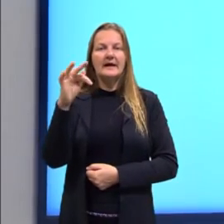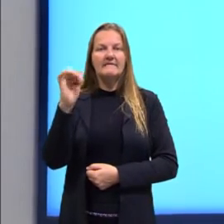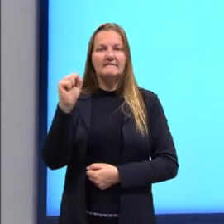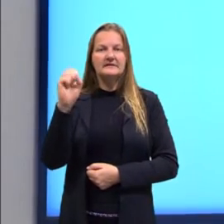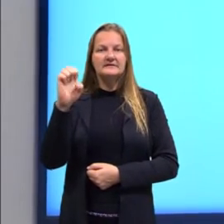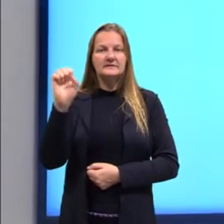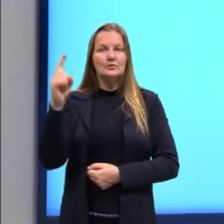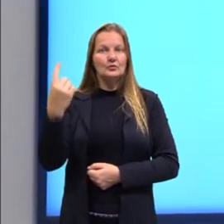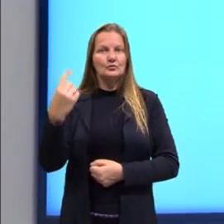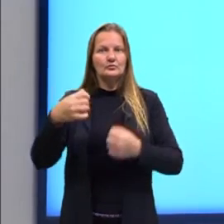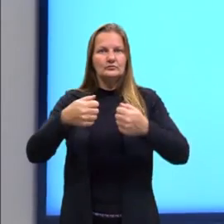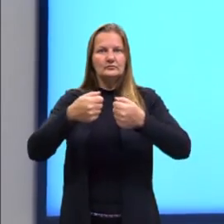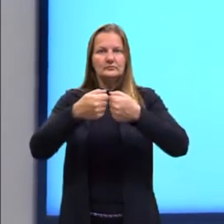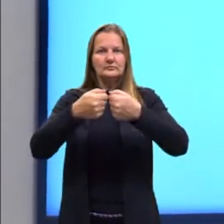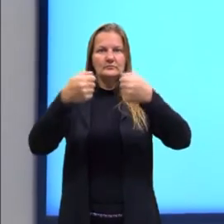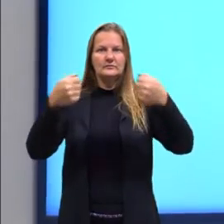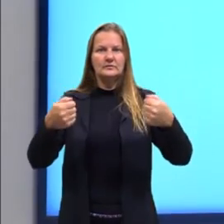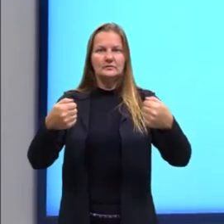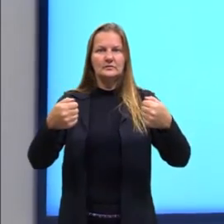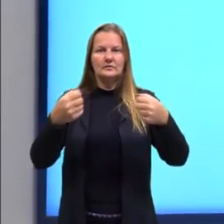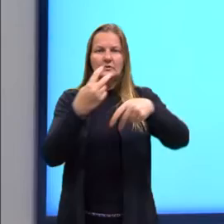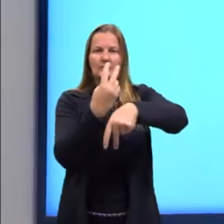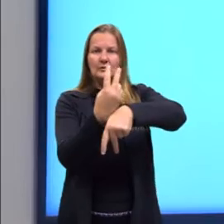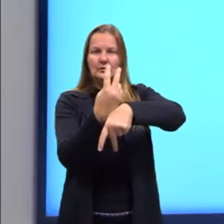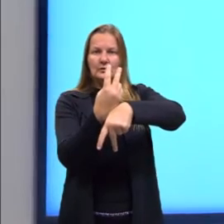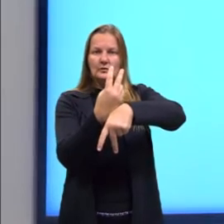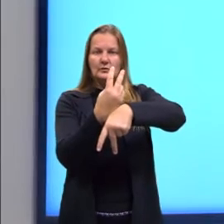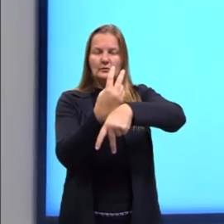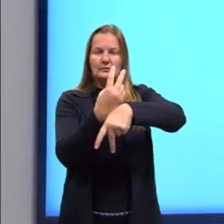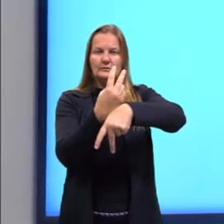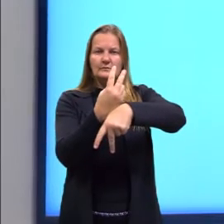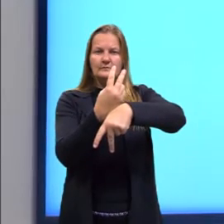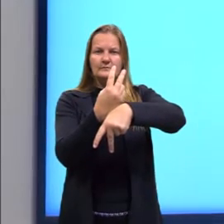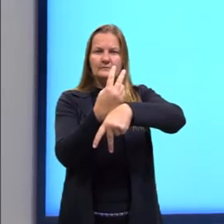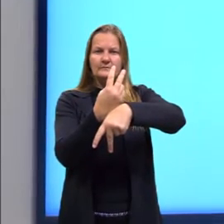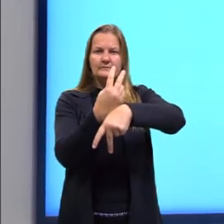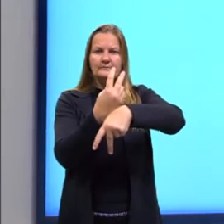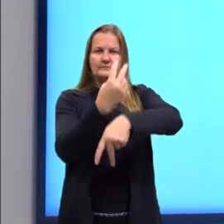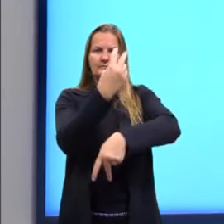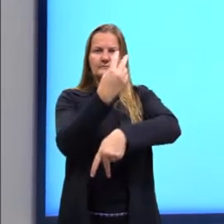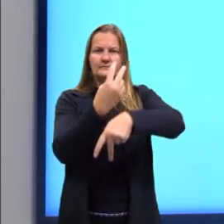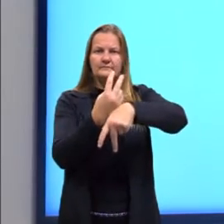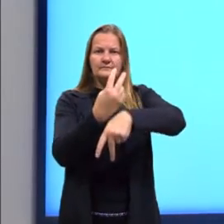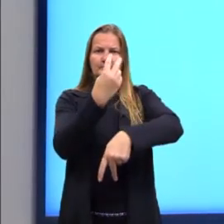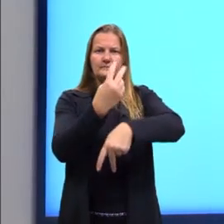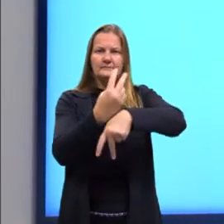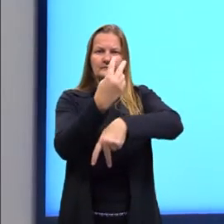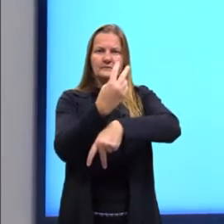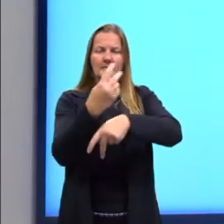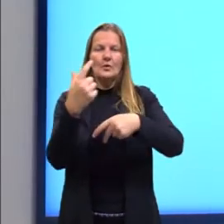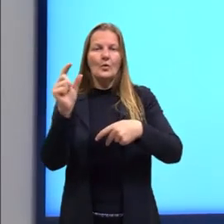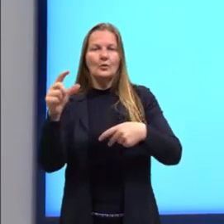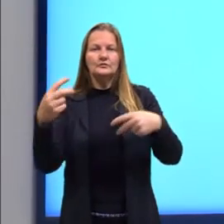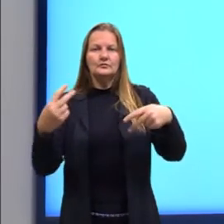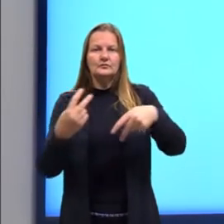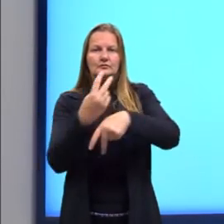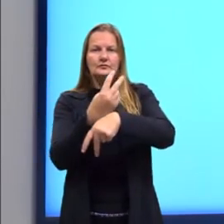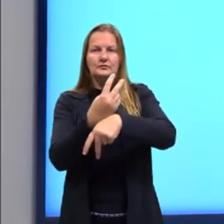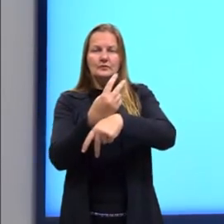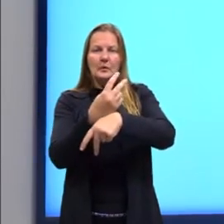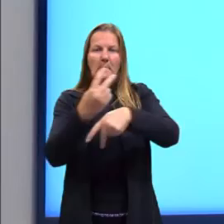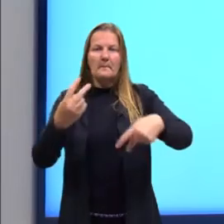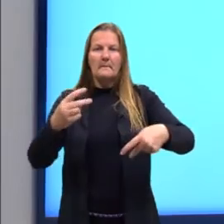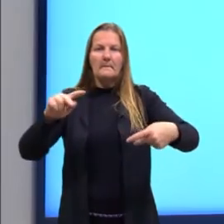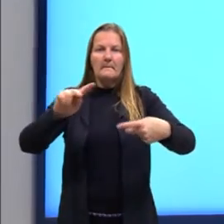acontece os pares de cromossomos homólogos separam-se migram para polos